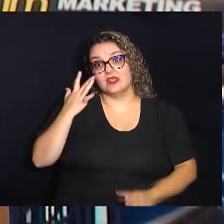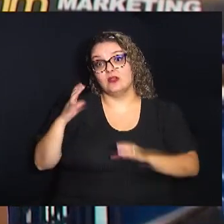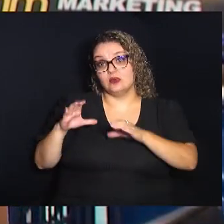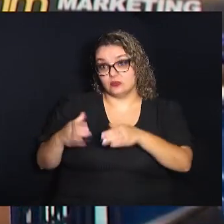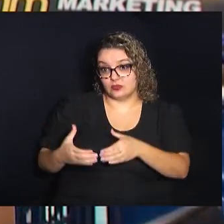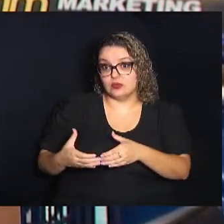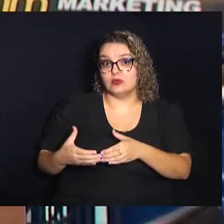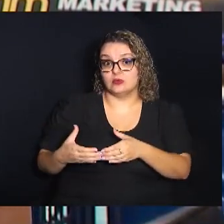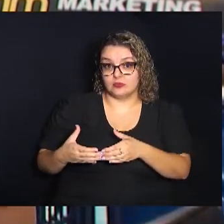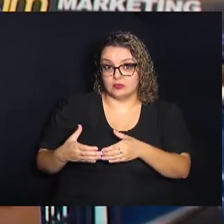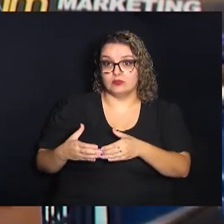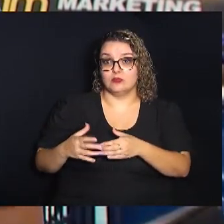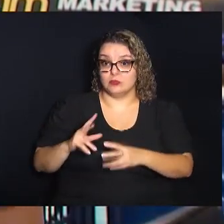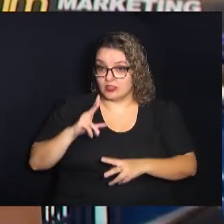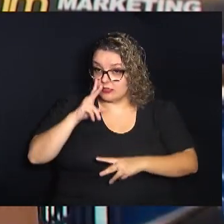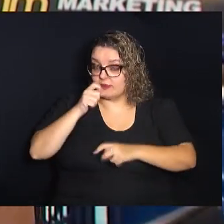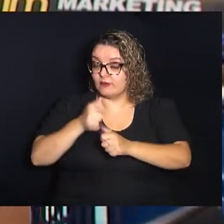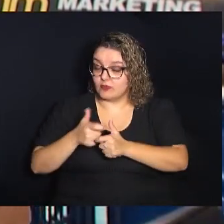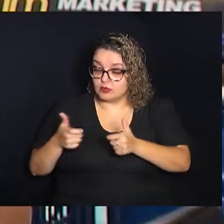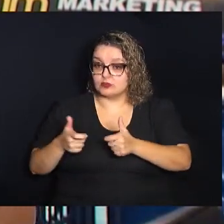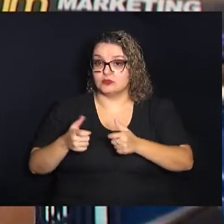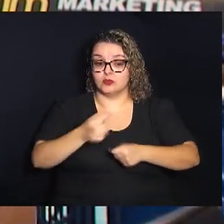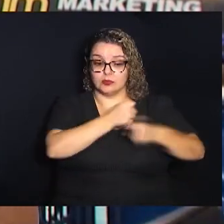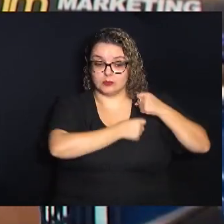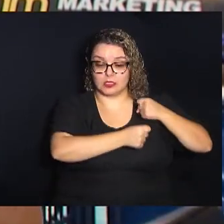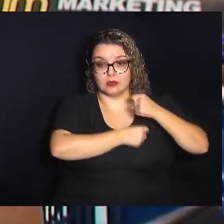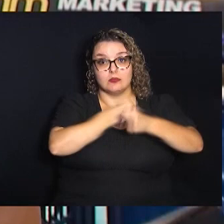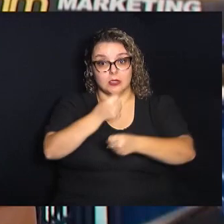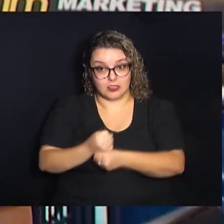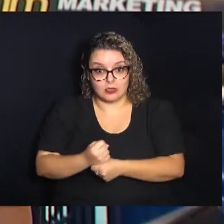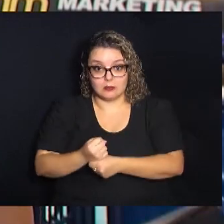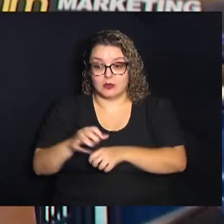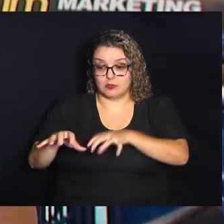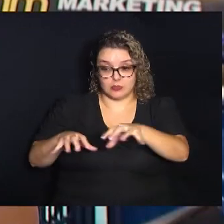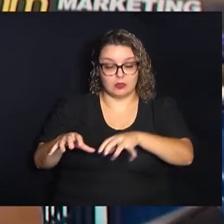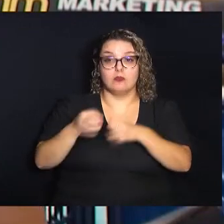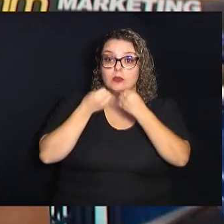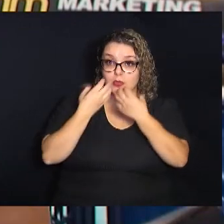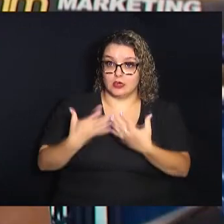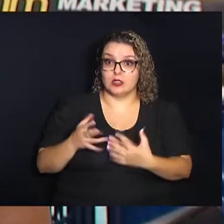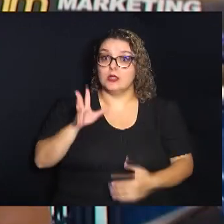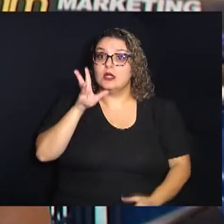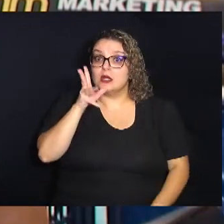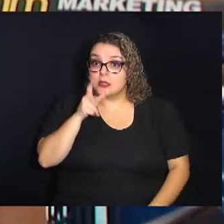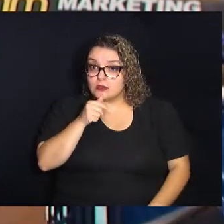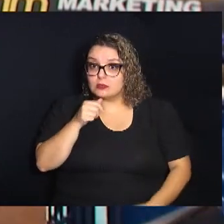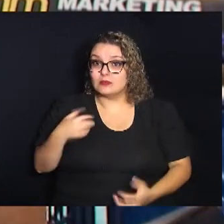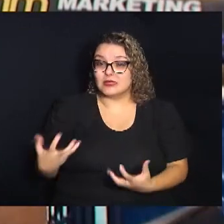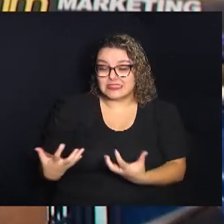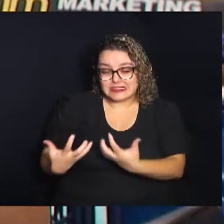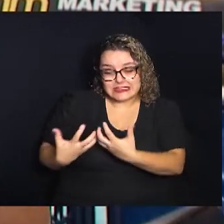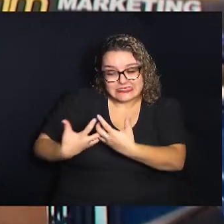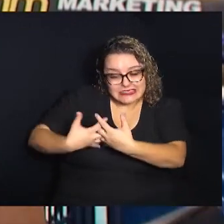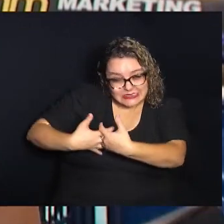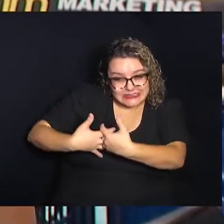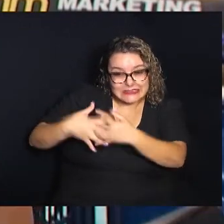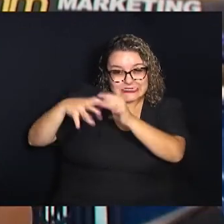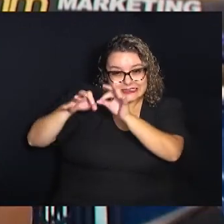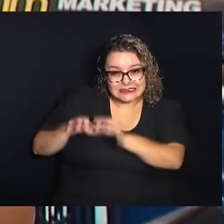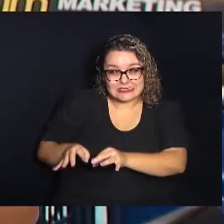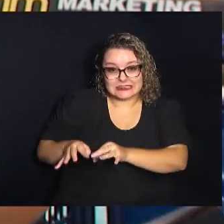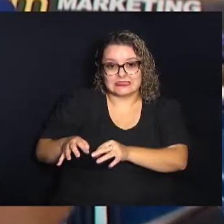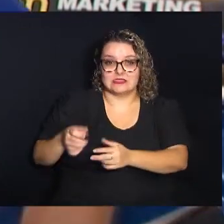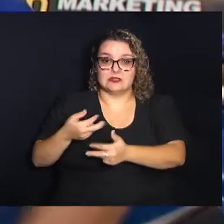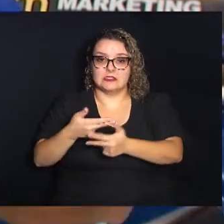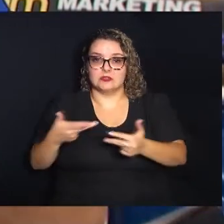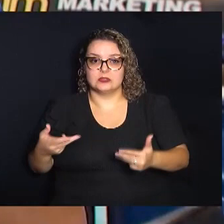reformulação muito grande do ano passado para este. E a gente demorou muito tempo para encaixar o time. Muitas peças